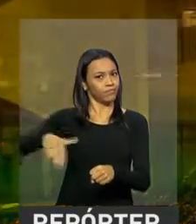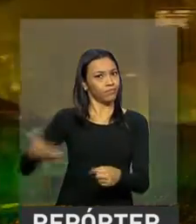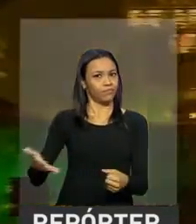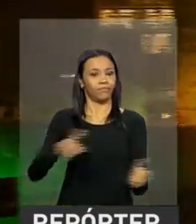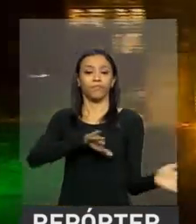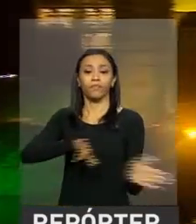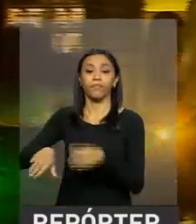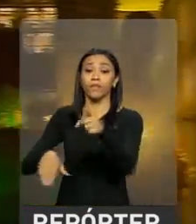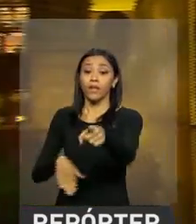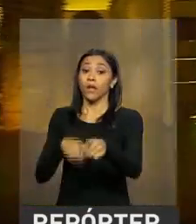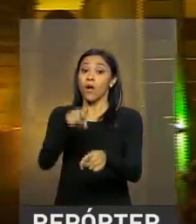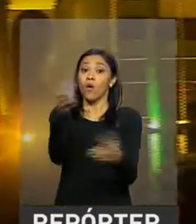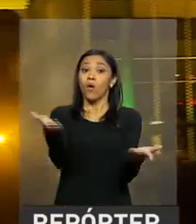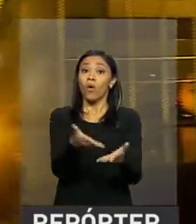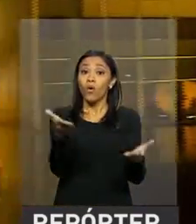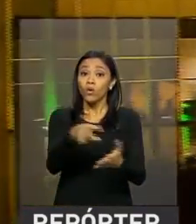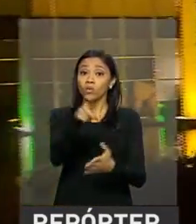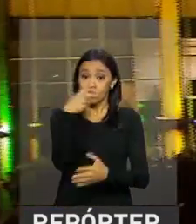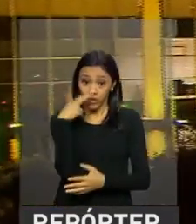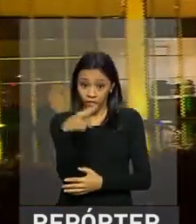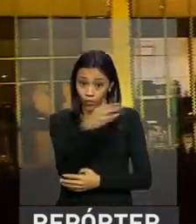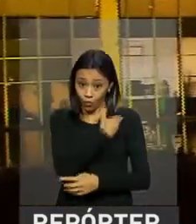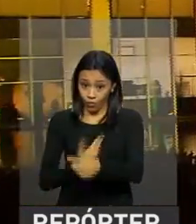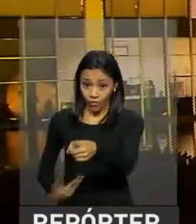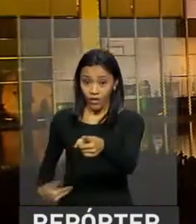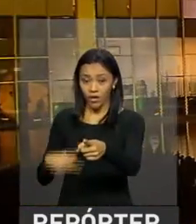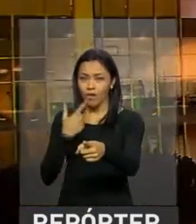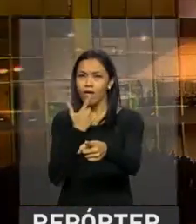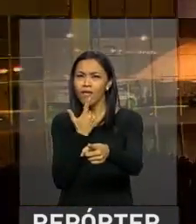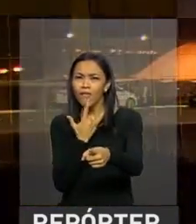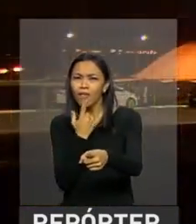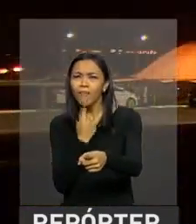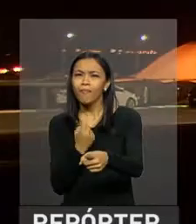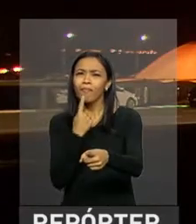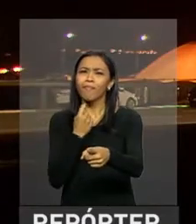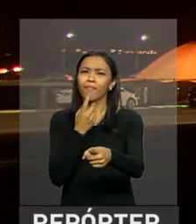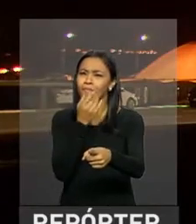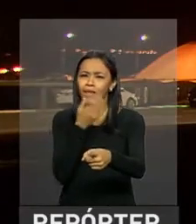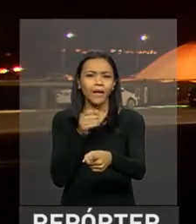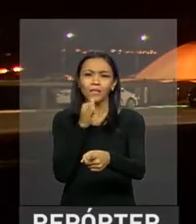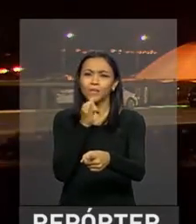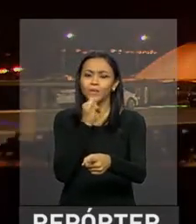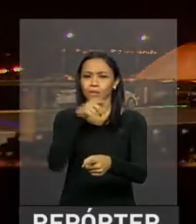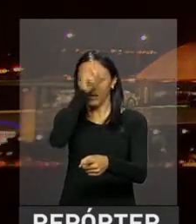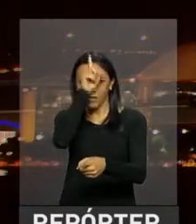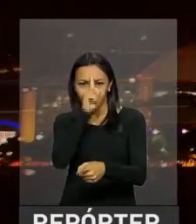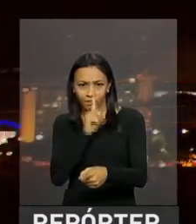com iluminação diferenciada para homenagear o movimento Maio Amarelo.